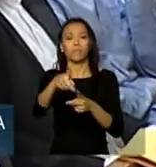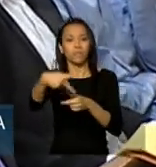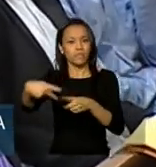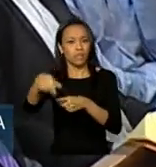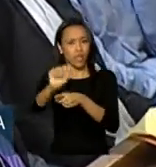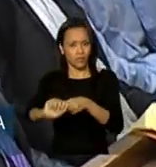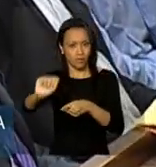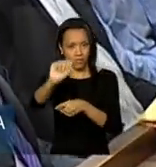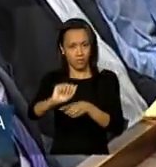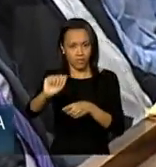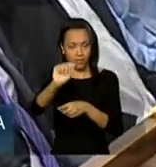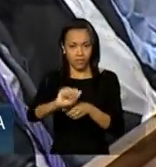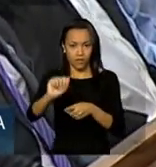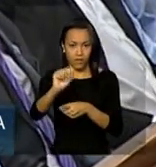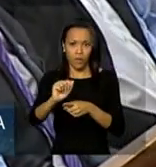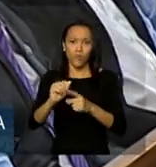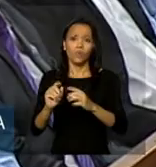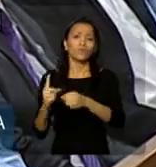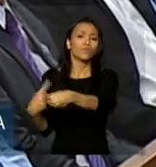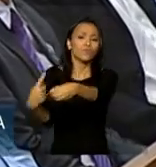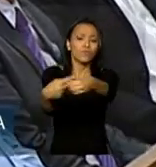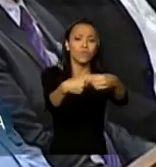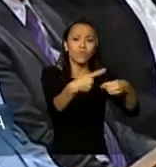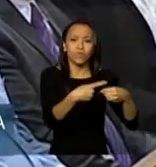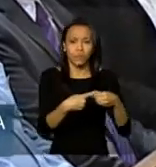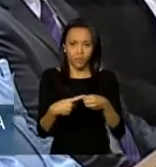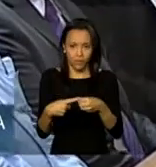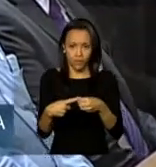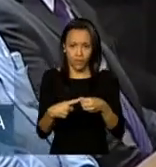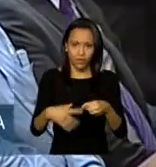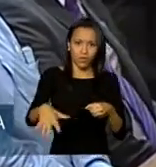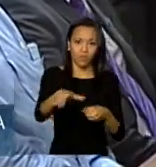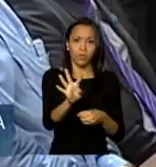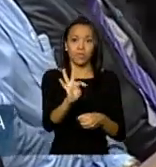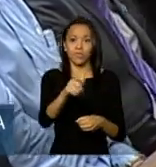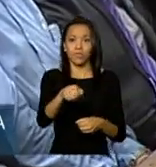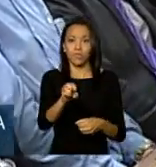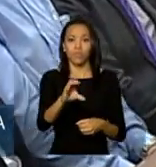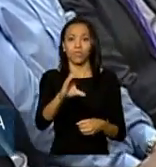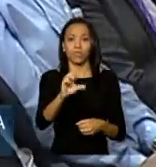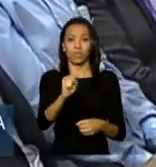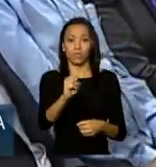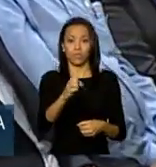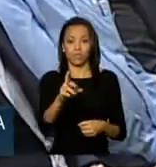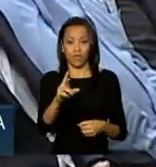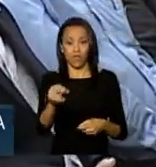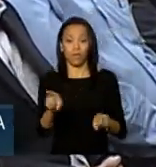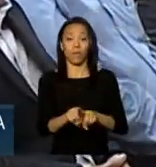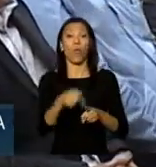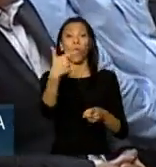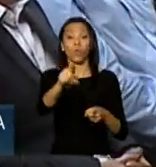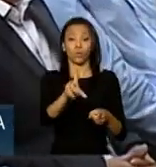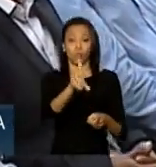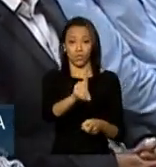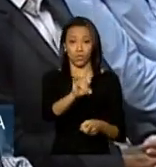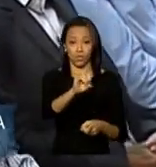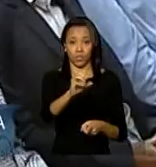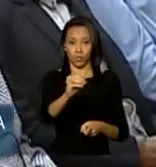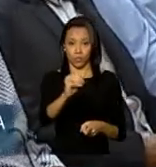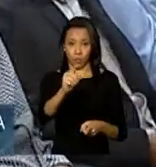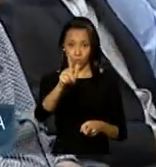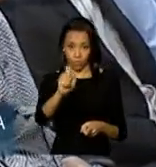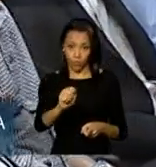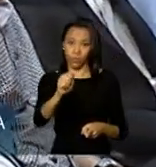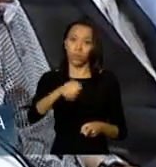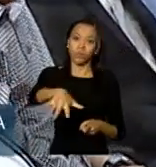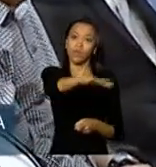da Associação dos Municípios Centro-Serra. O Diogo Siqueira, de Santa